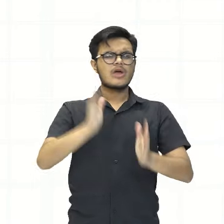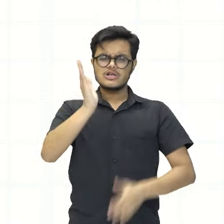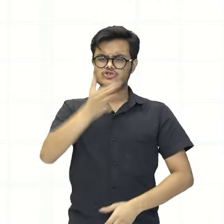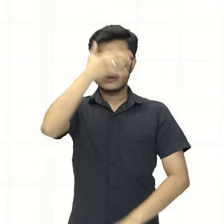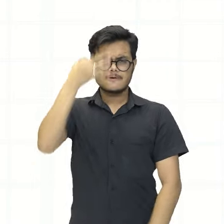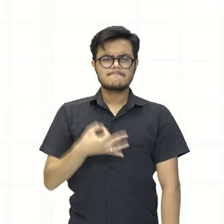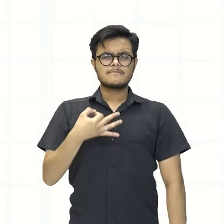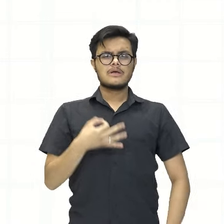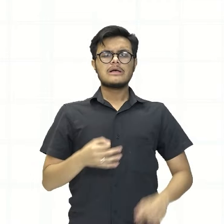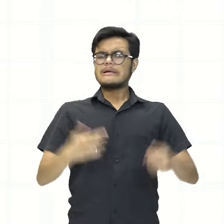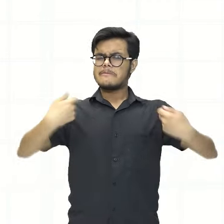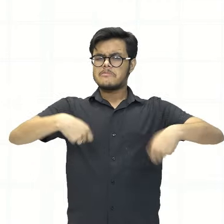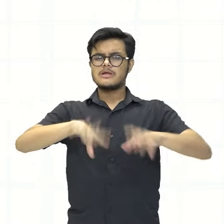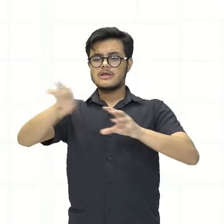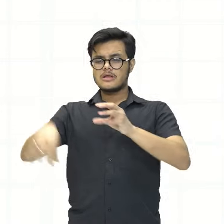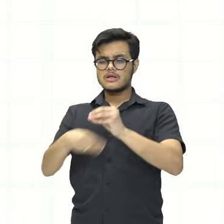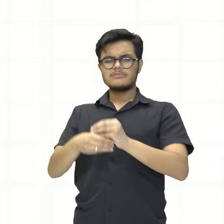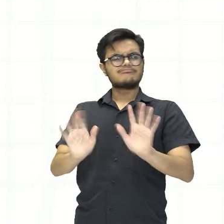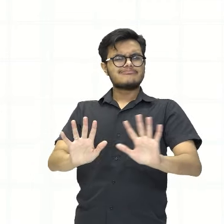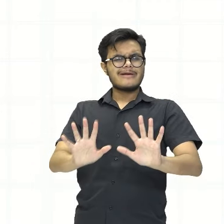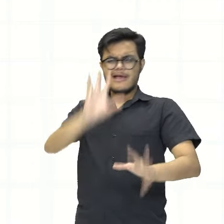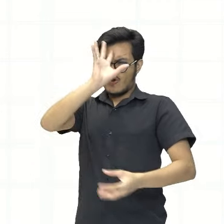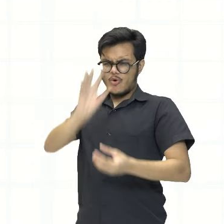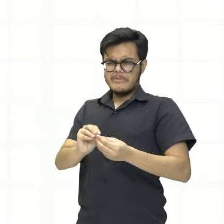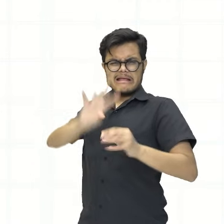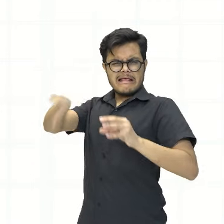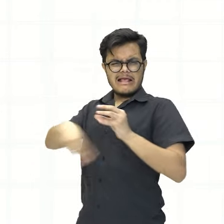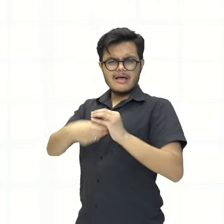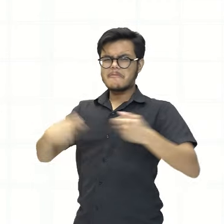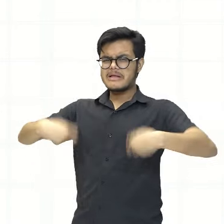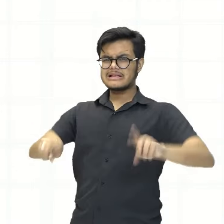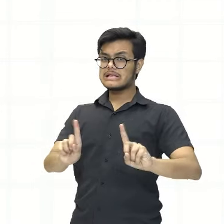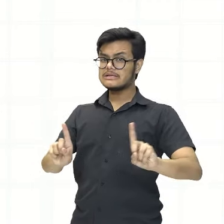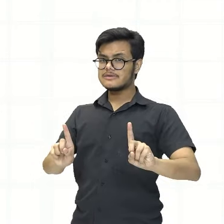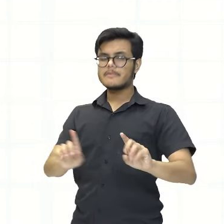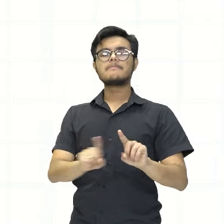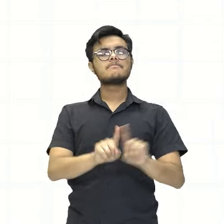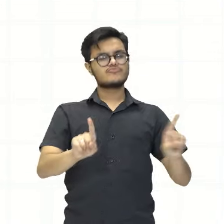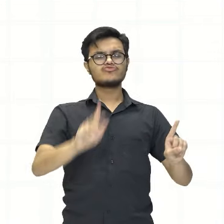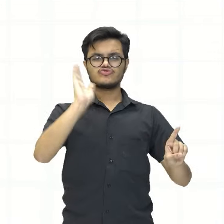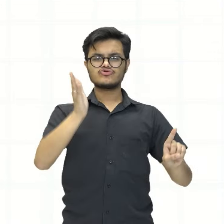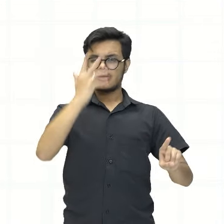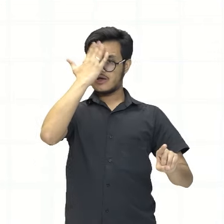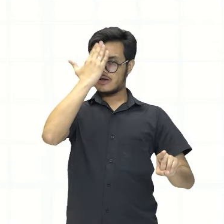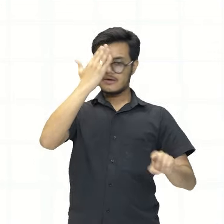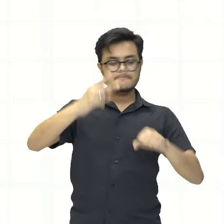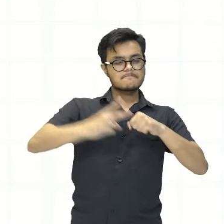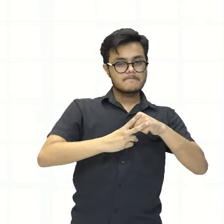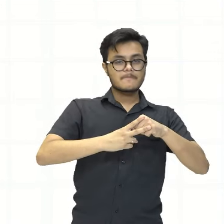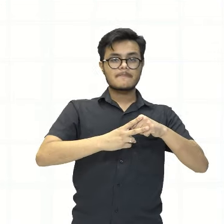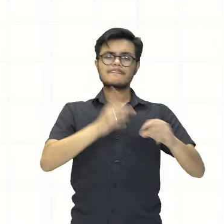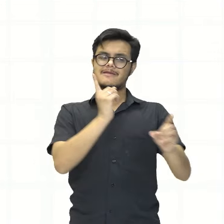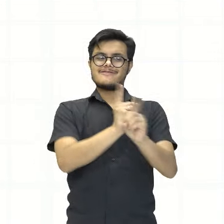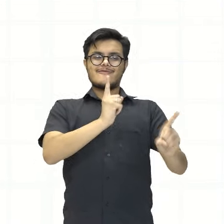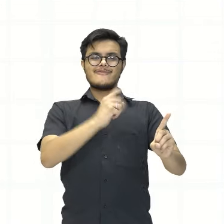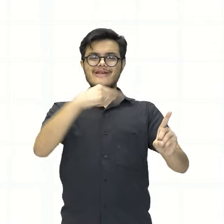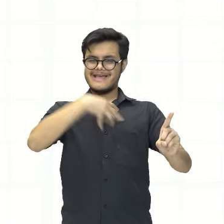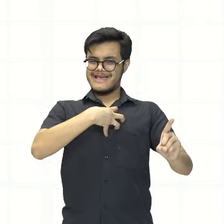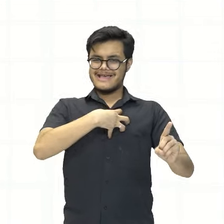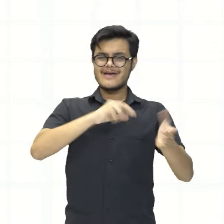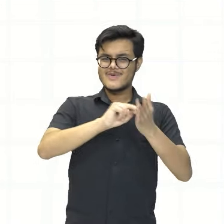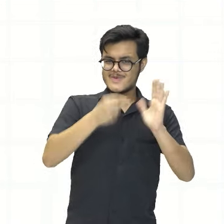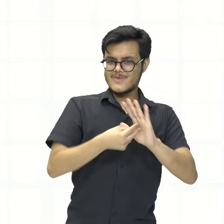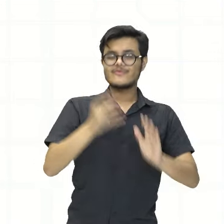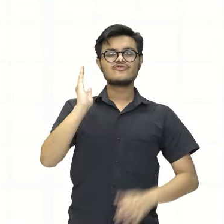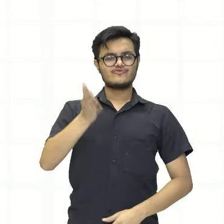de complemento né então tenham isso em mente verbo significativo ou seja expressa uma ação e ele